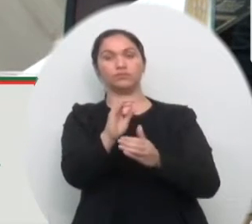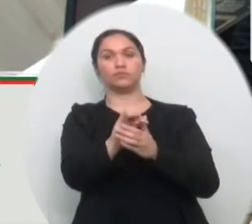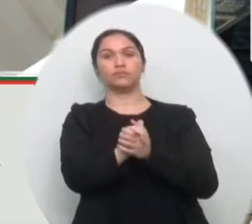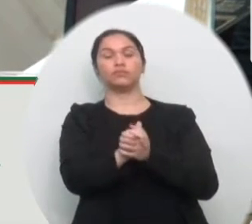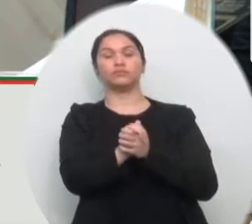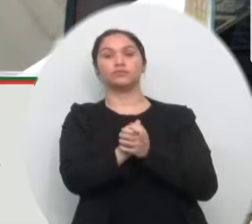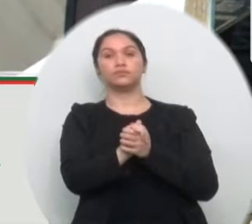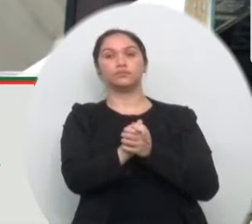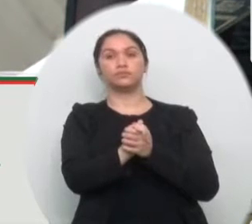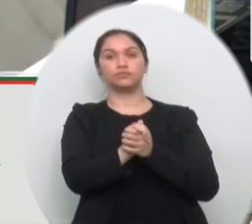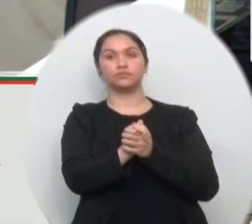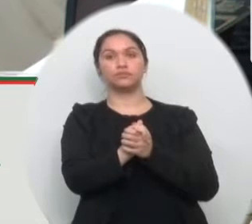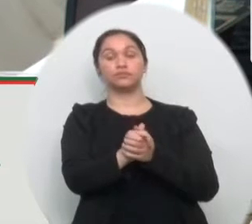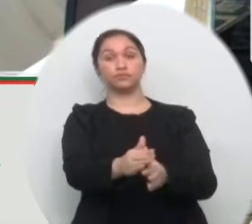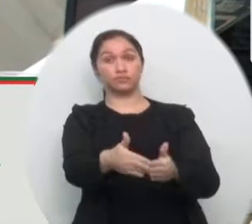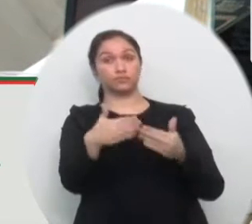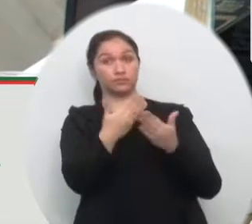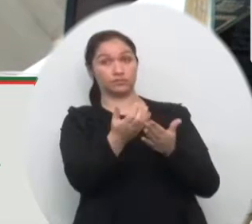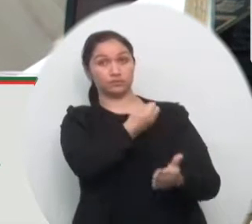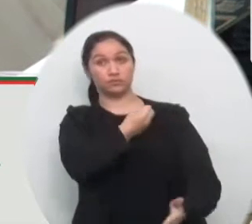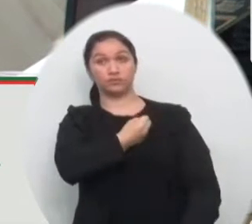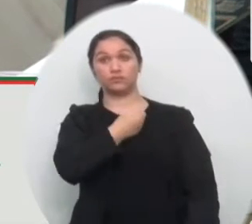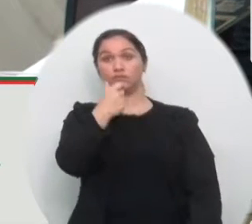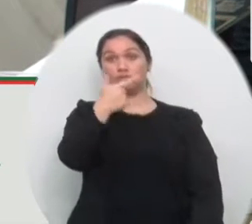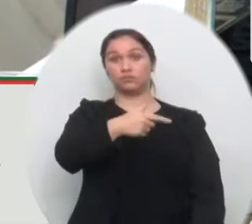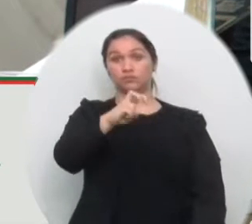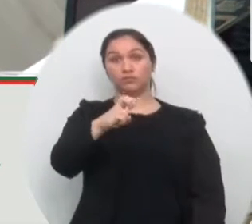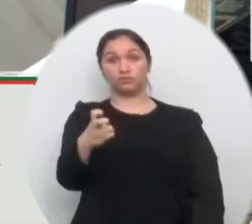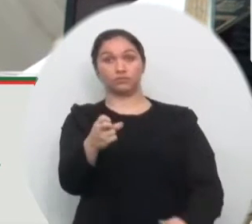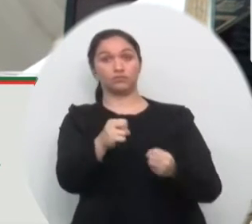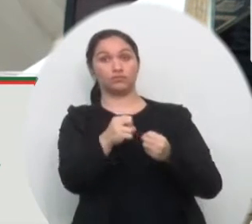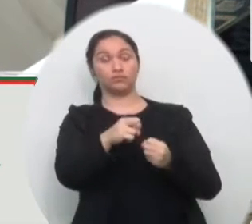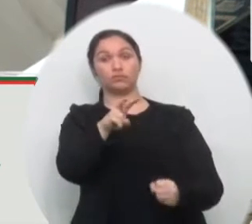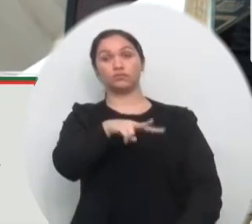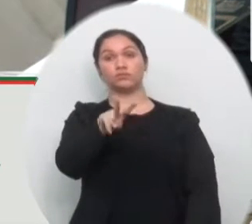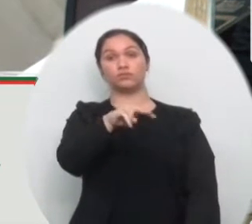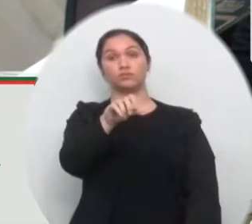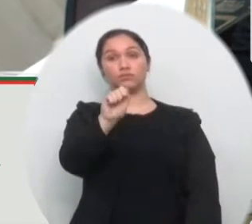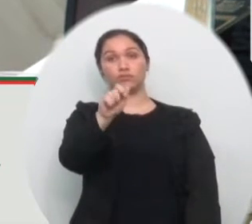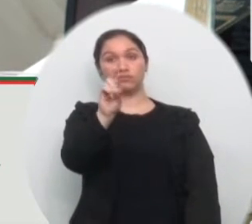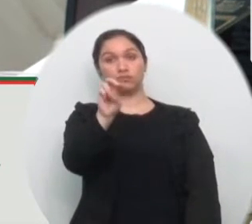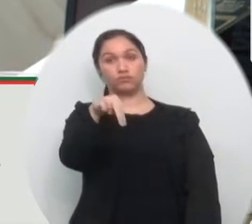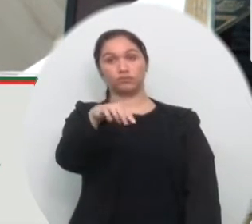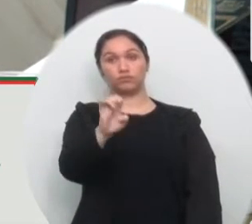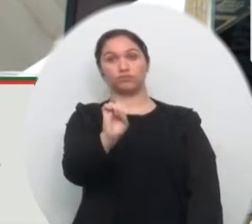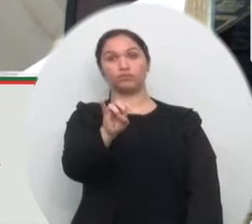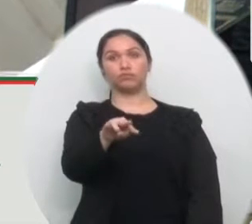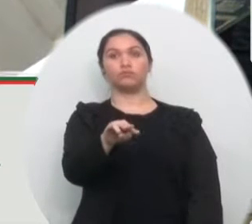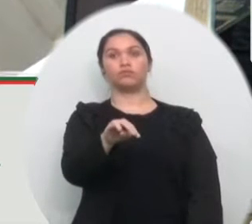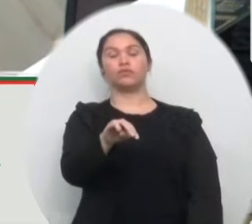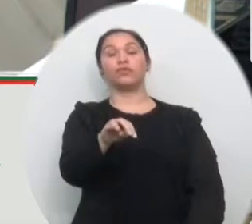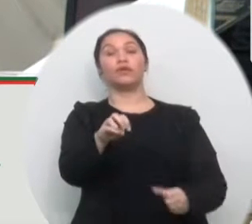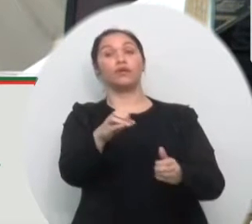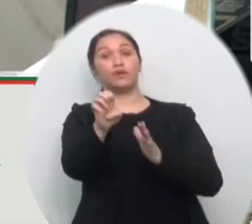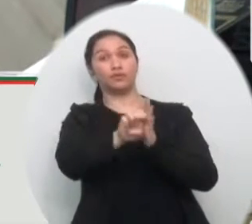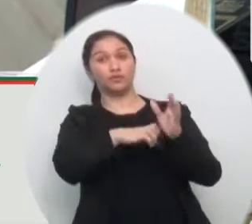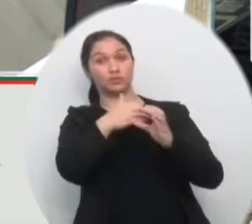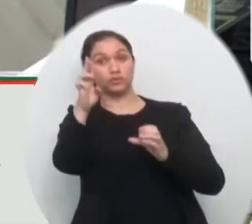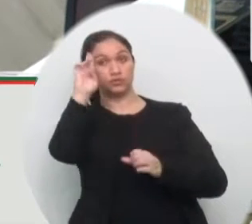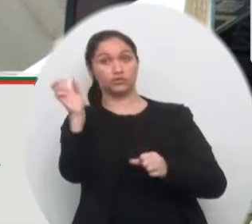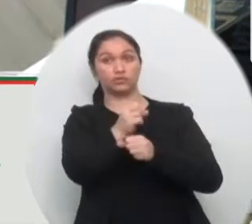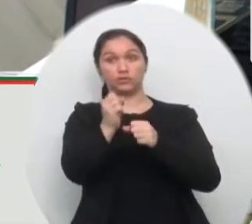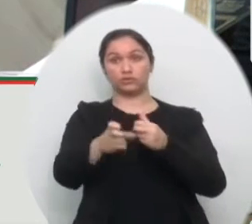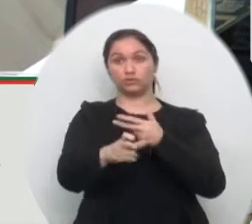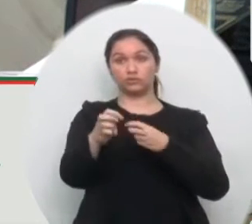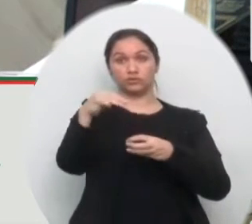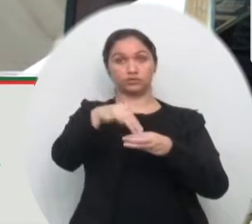bairro Santo Antônio. Requerimento número 255/18, autoria vereador Odinei Potelec, assunto envio de expediente ao chefe do